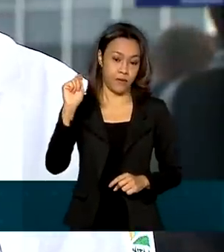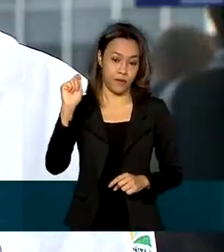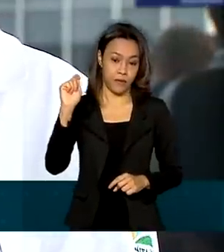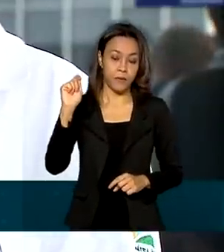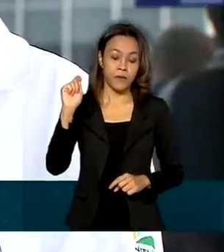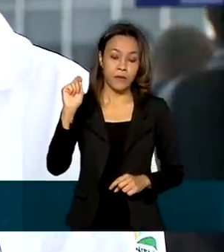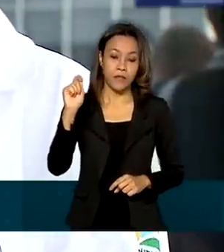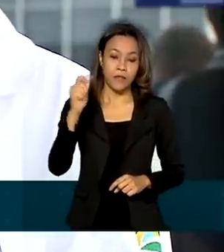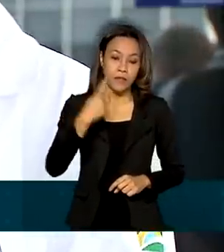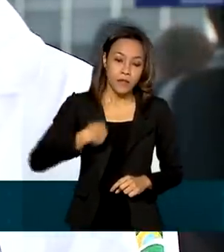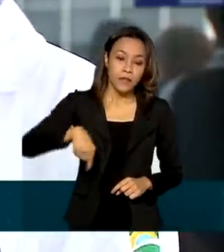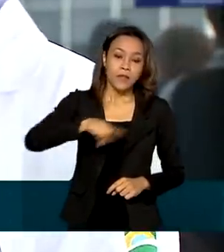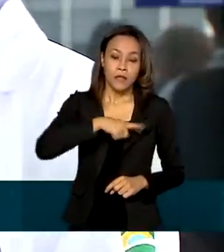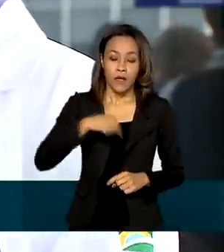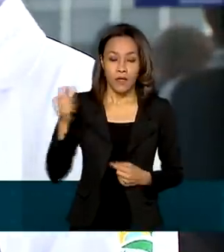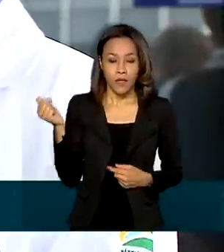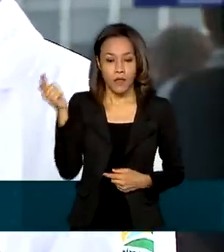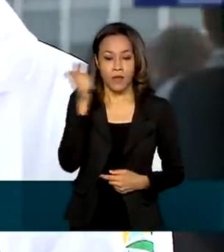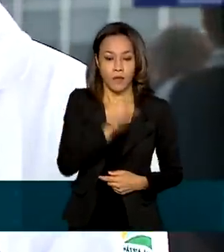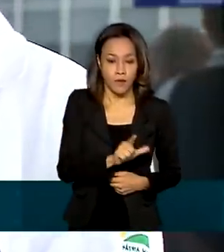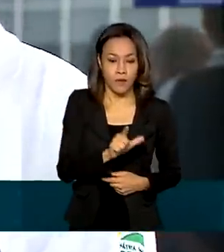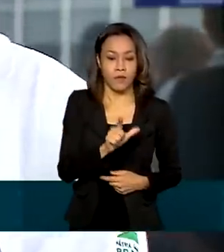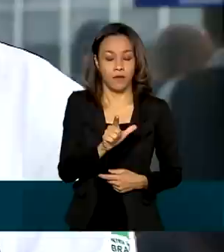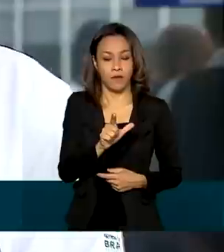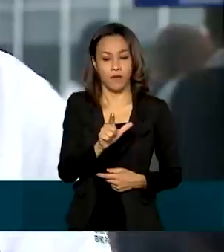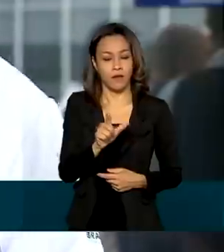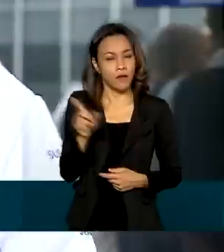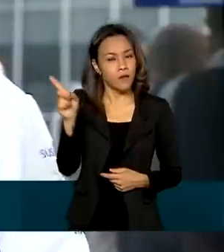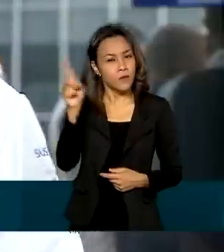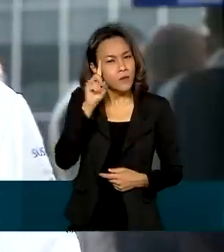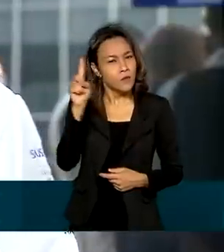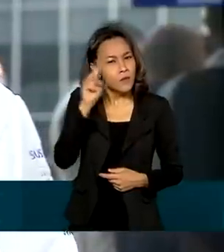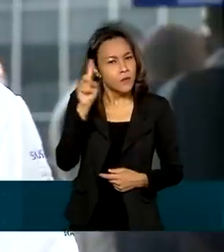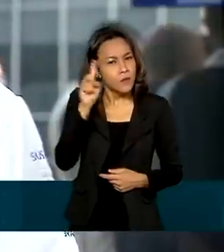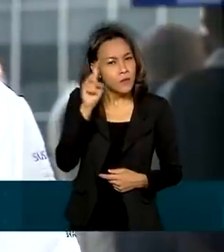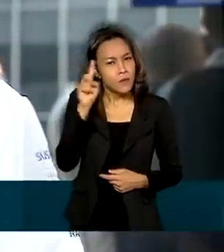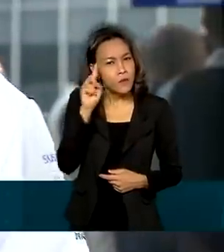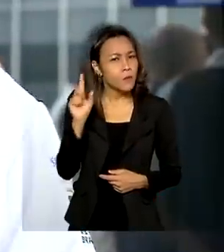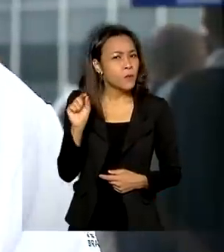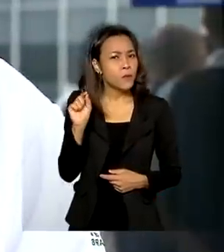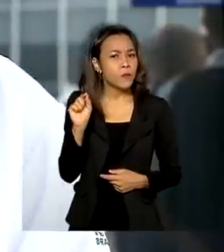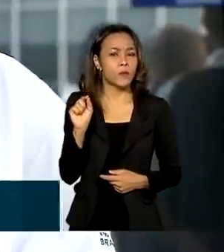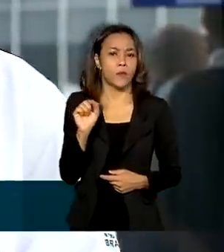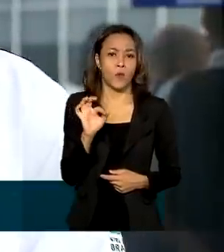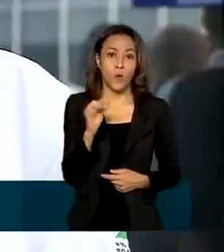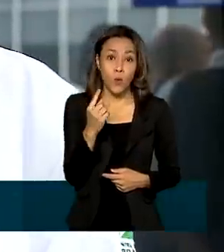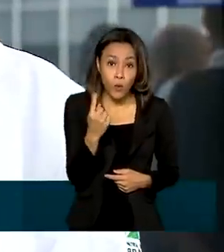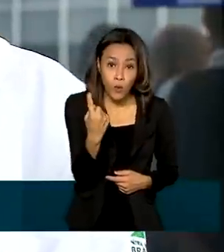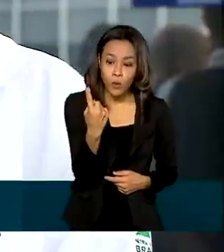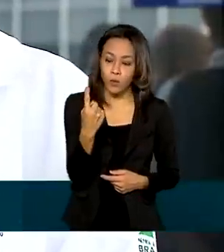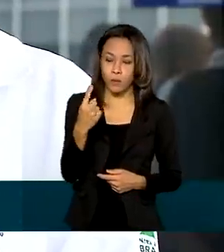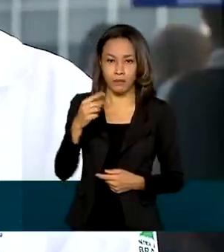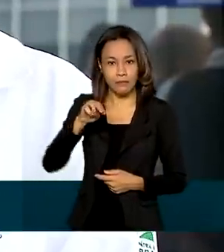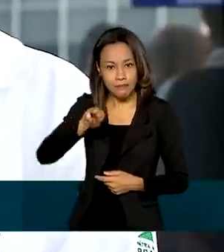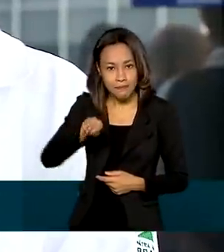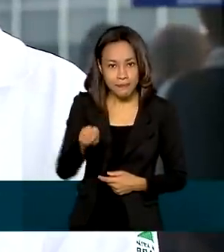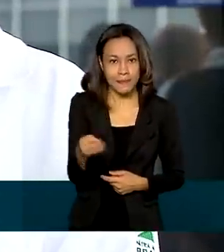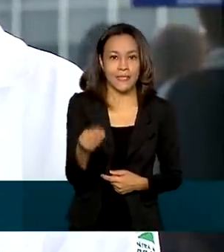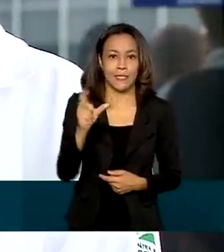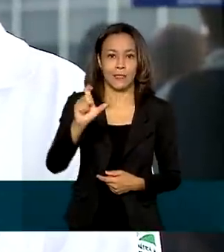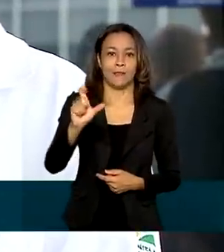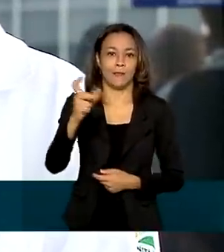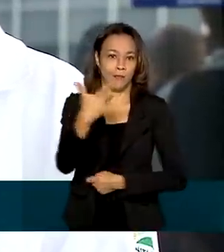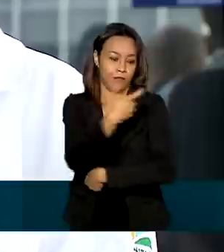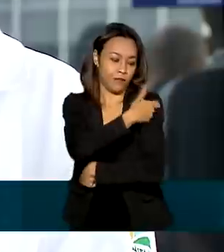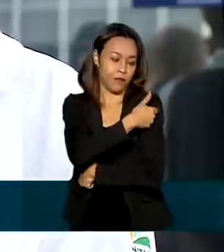que consigamos permanecer todos os dias com esse 1 milhão de doses. Para tanto, nós temos